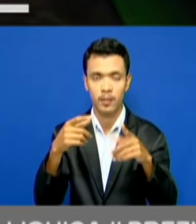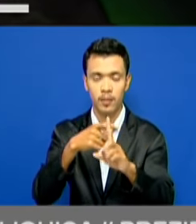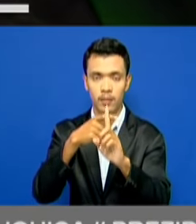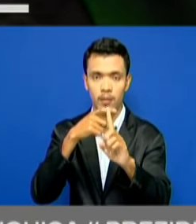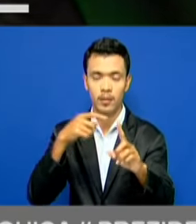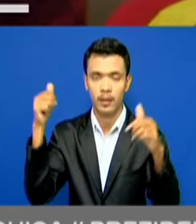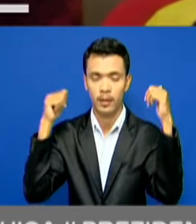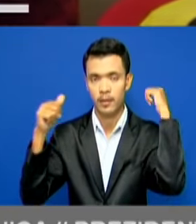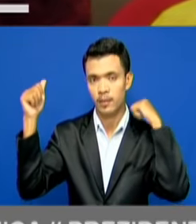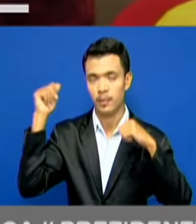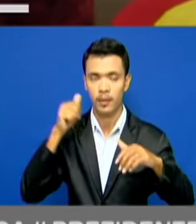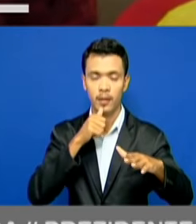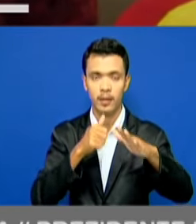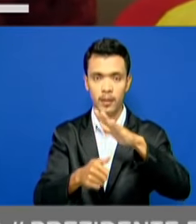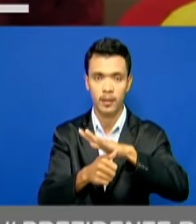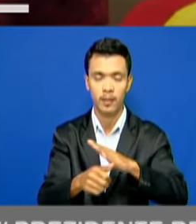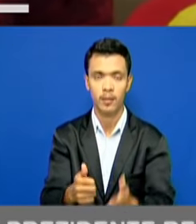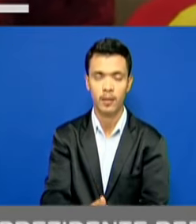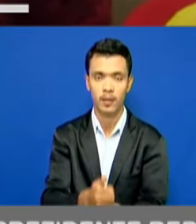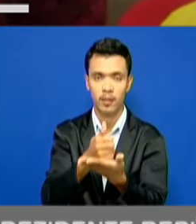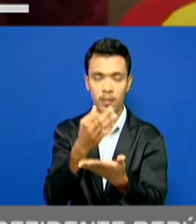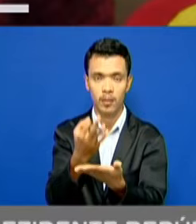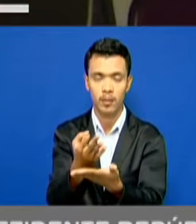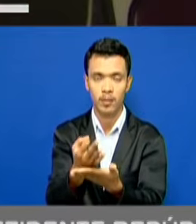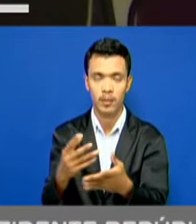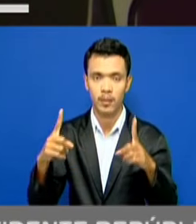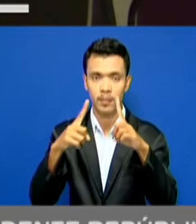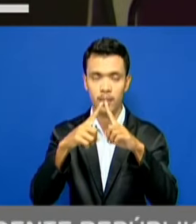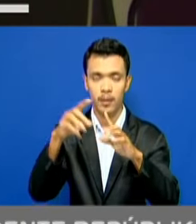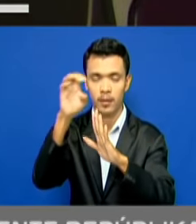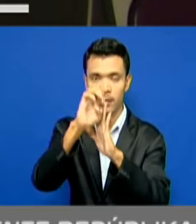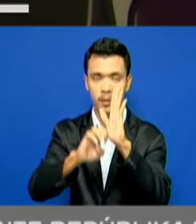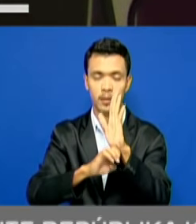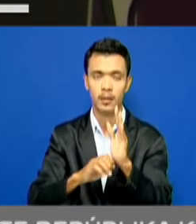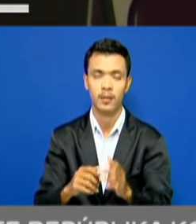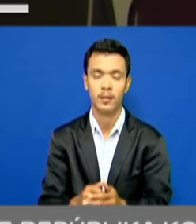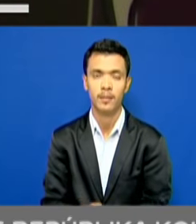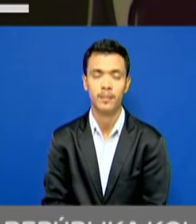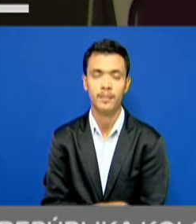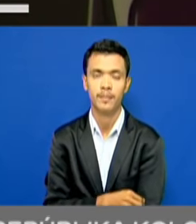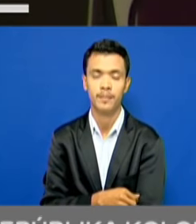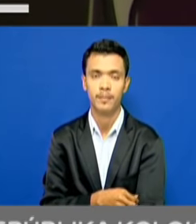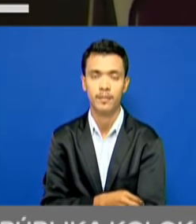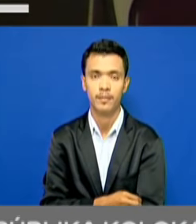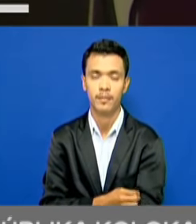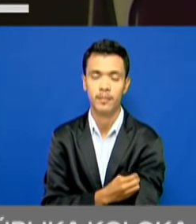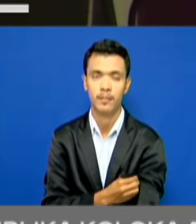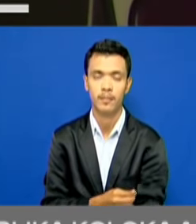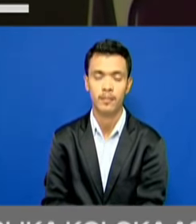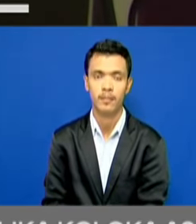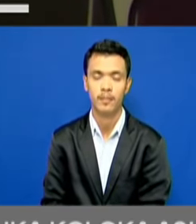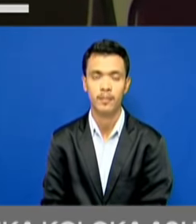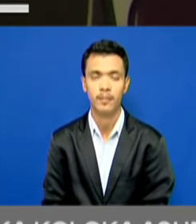não é pelo contribuir taxa para o cofre Estado. A mente relação lhe se reforça com a coordenação na colaboração dia